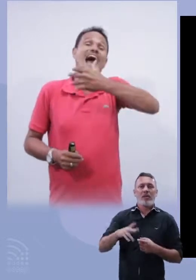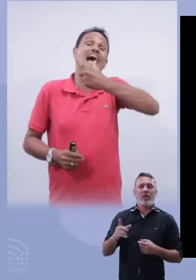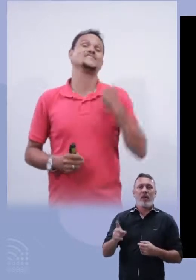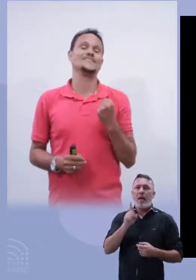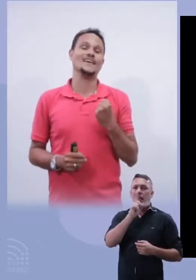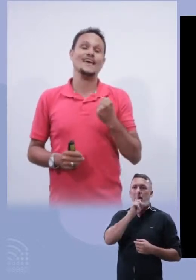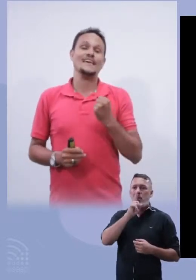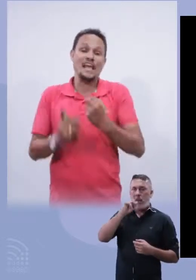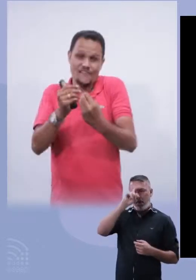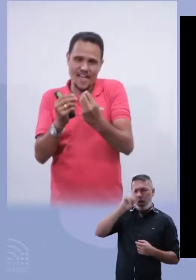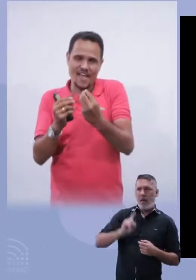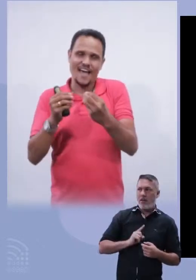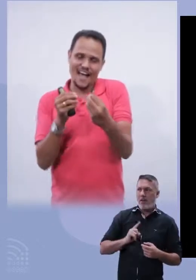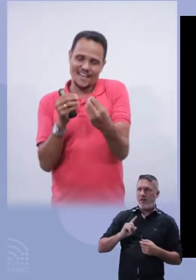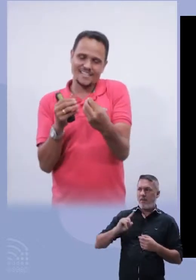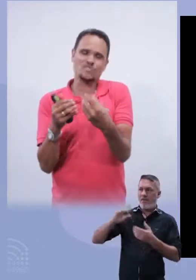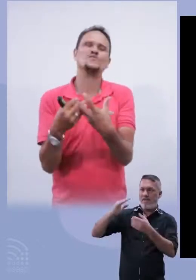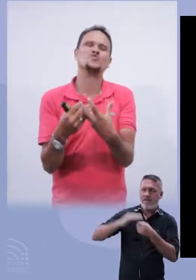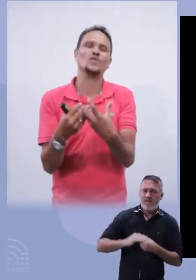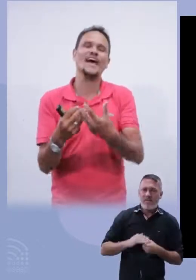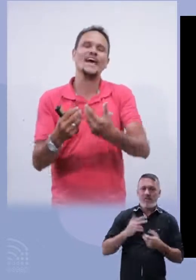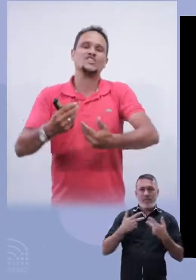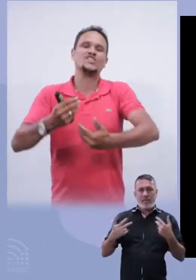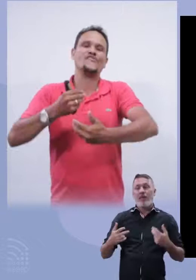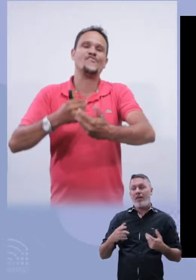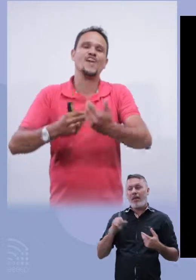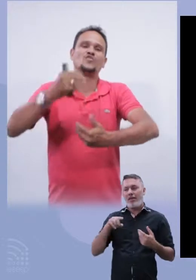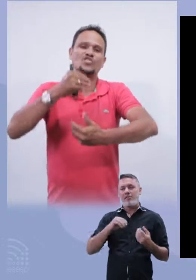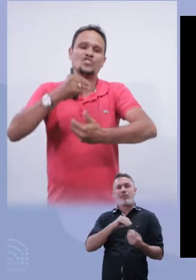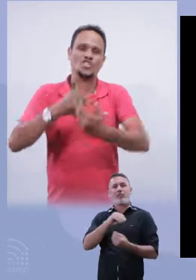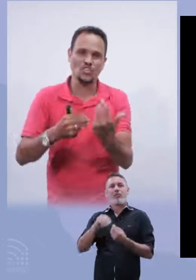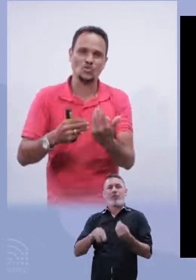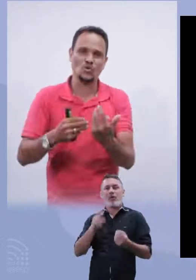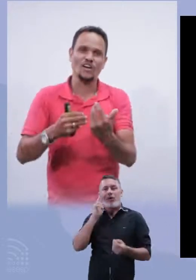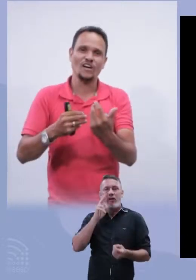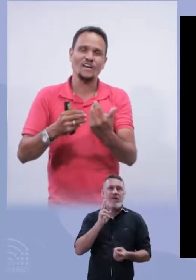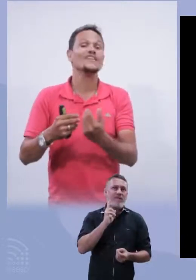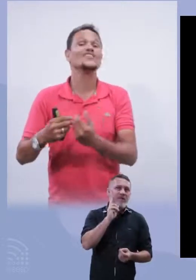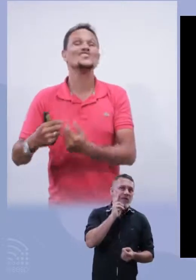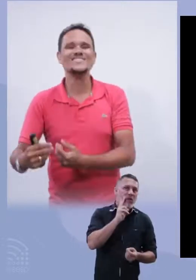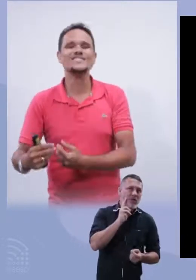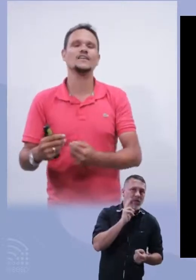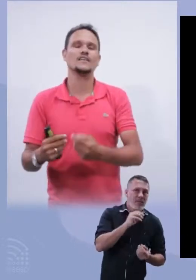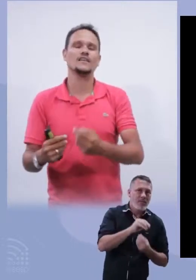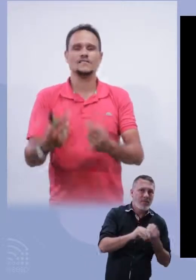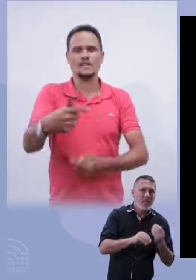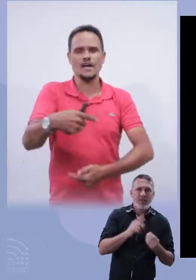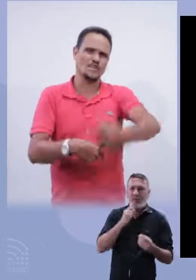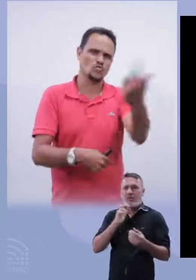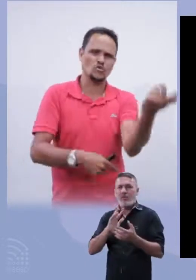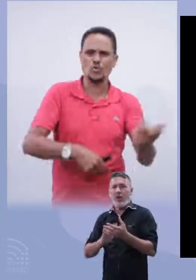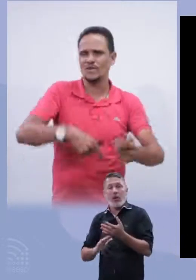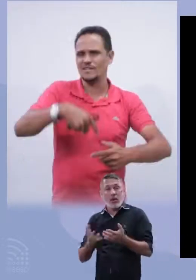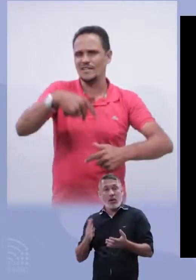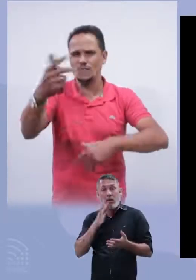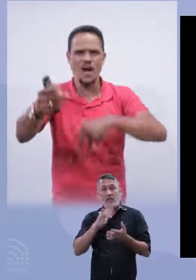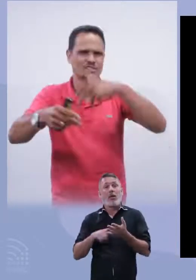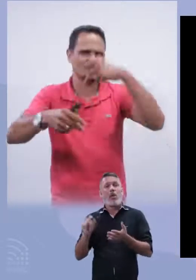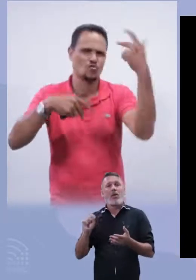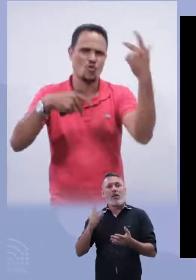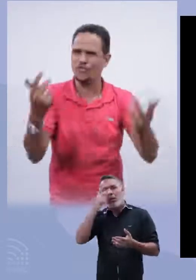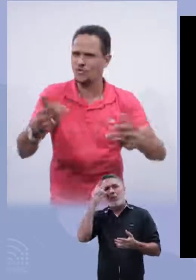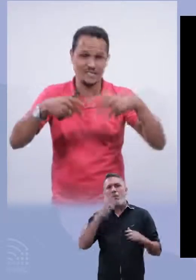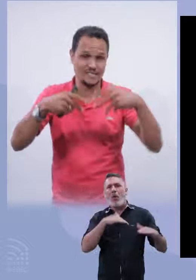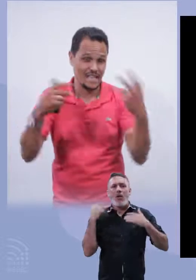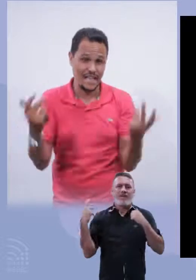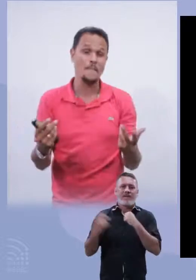esse cálice. E aí vem a questão da mistura, né? De vinho tinto de sangue. Sangue das torturas, das mortes,